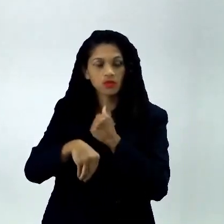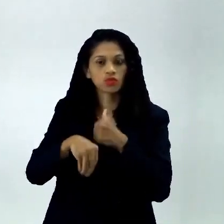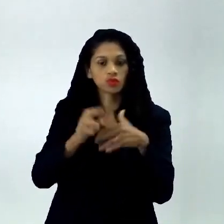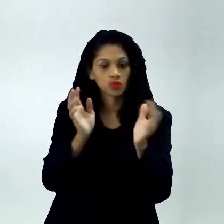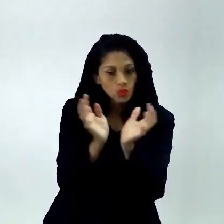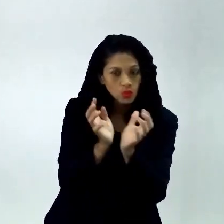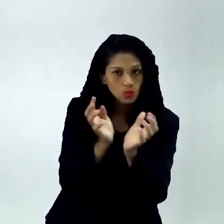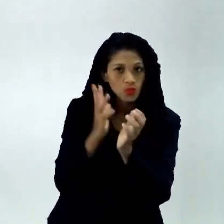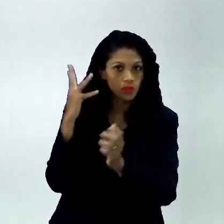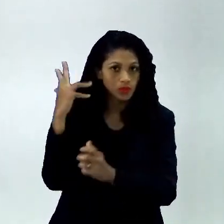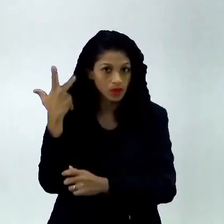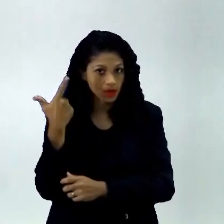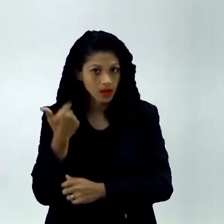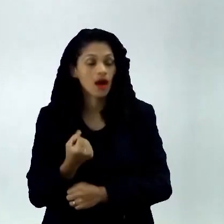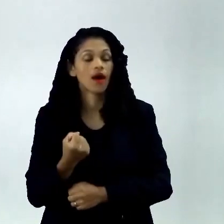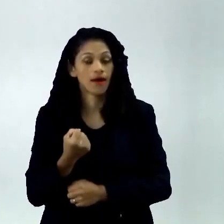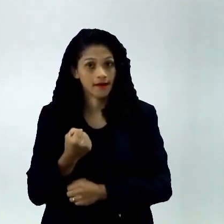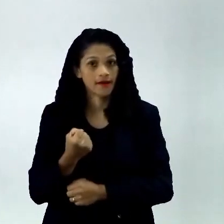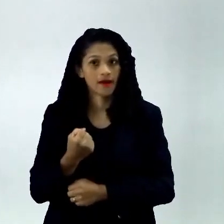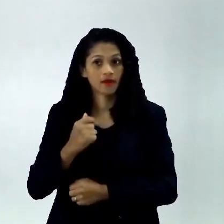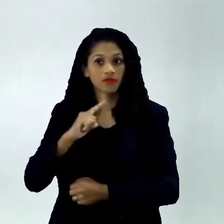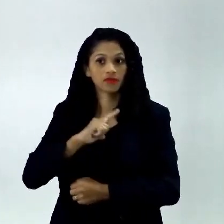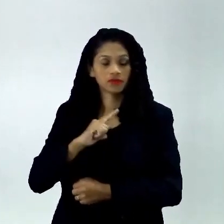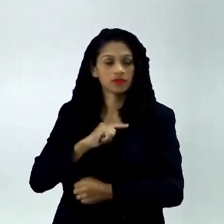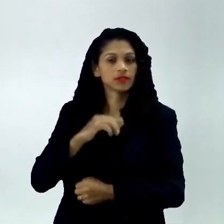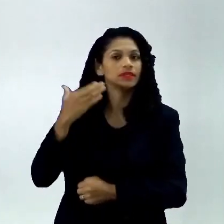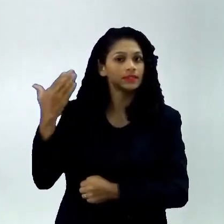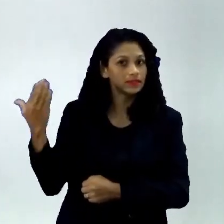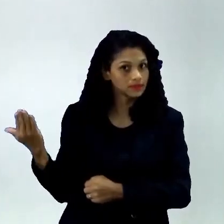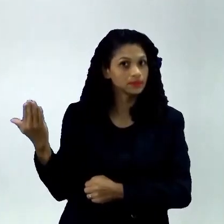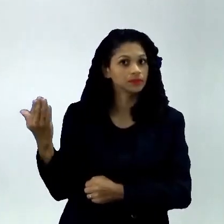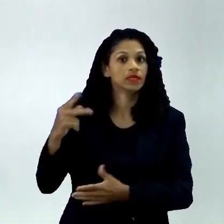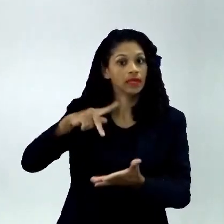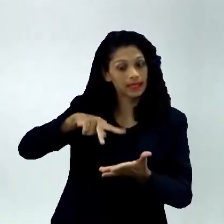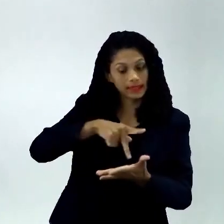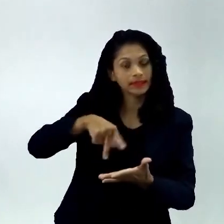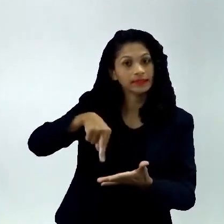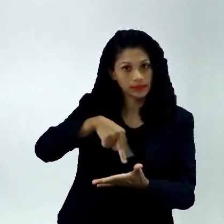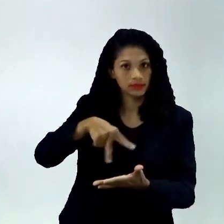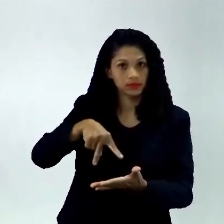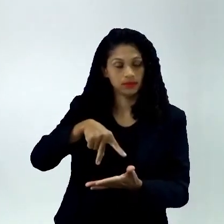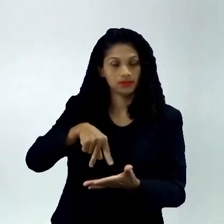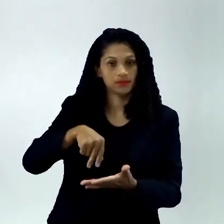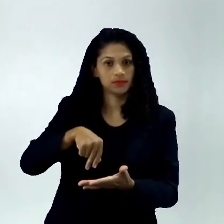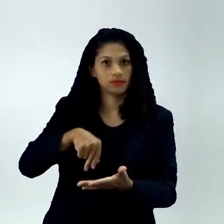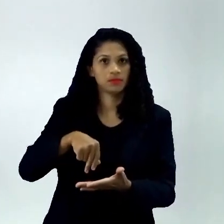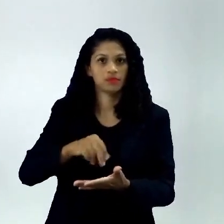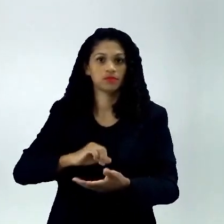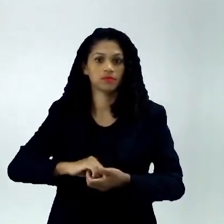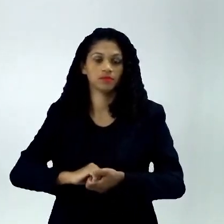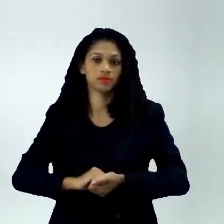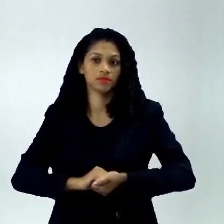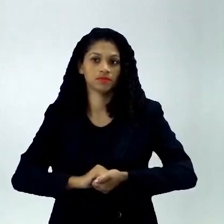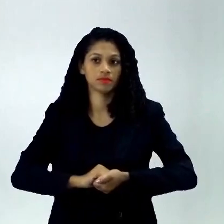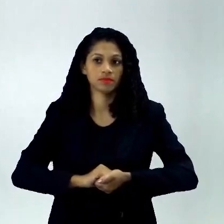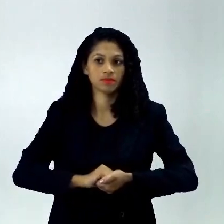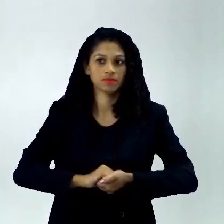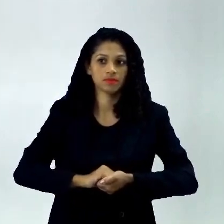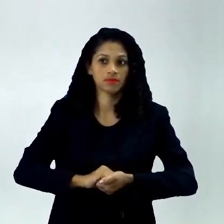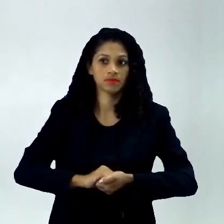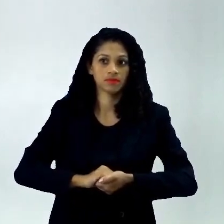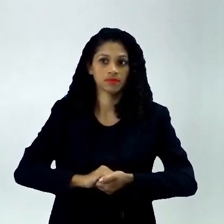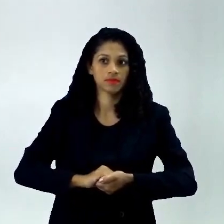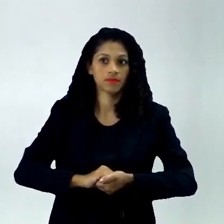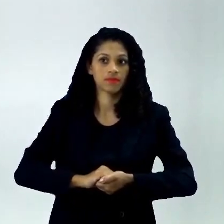que pode ter tanto ali um pouco pro dança árabe, assim como pode ter algo para próximo do